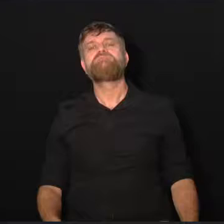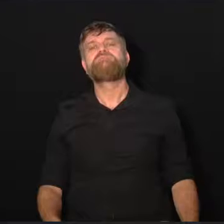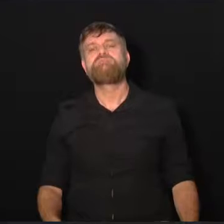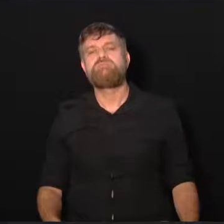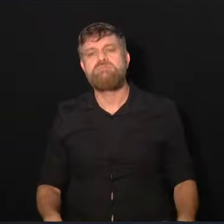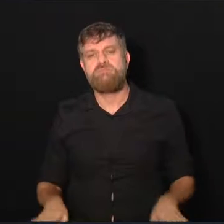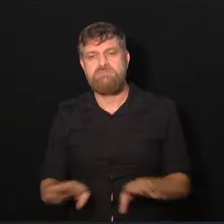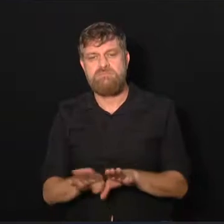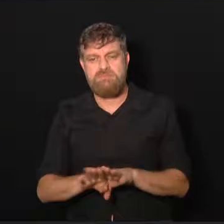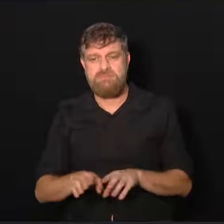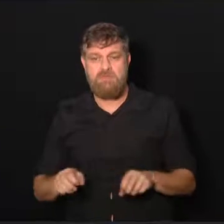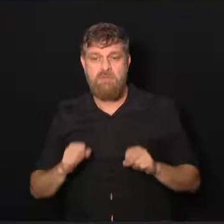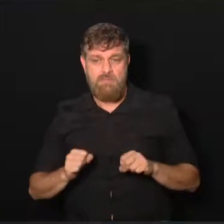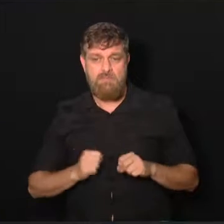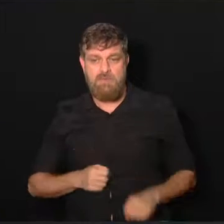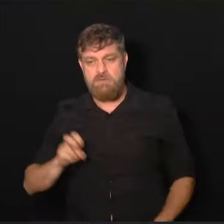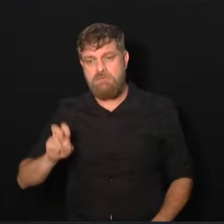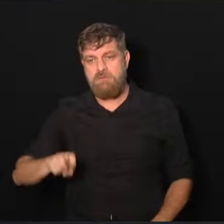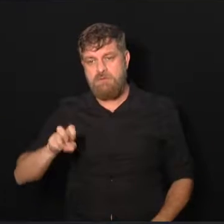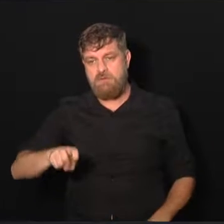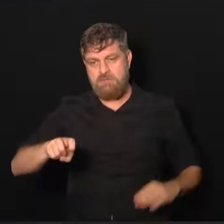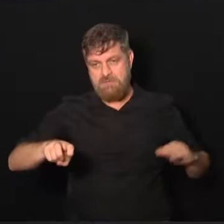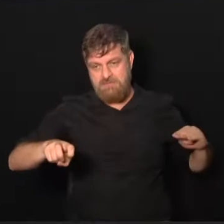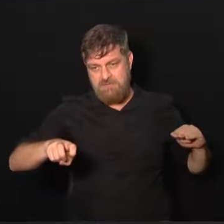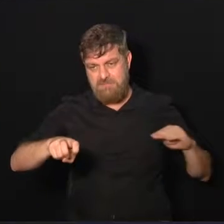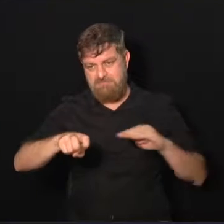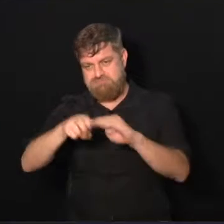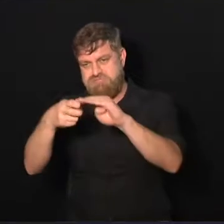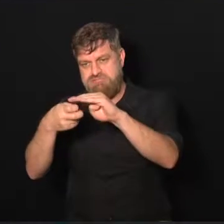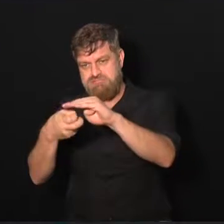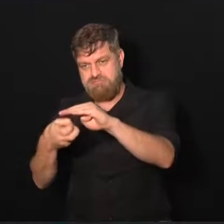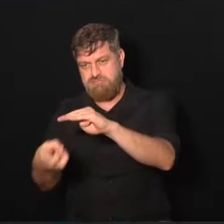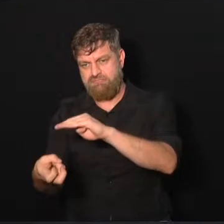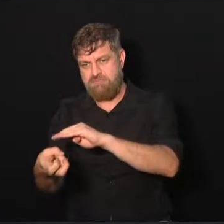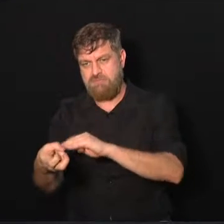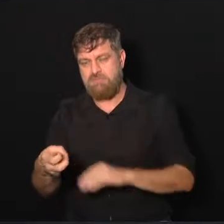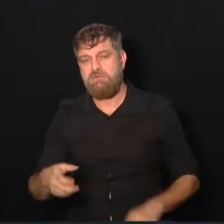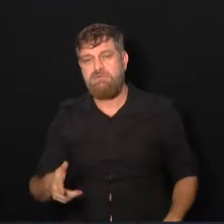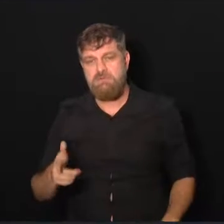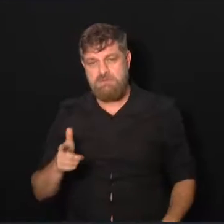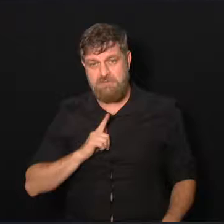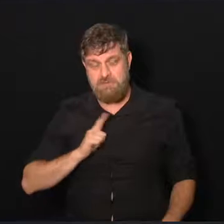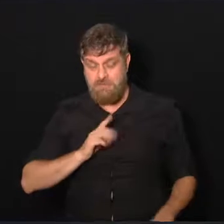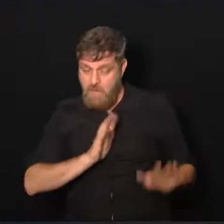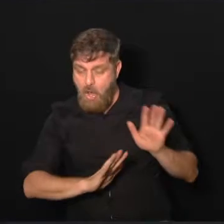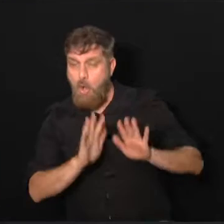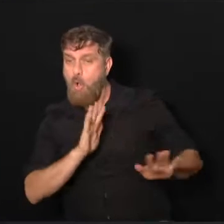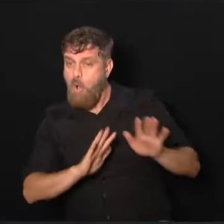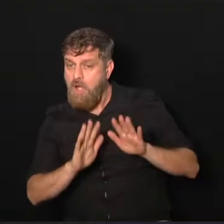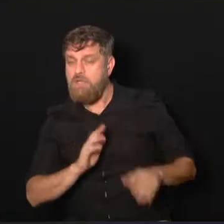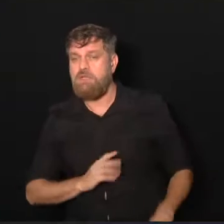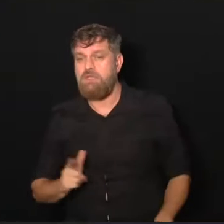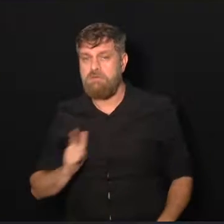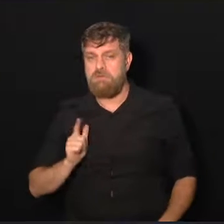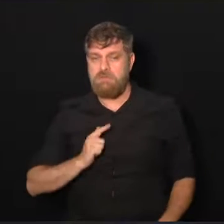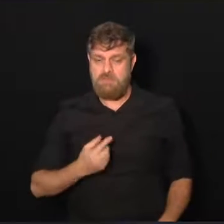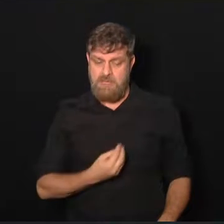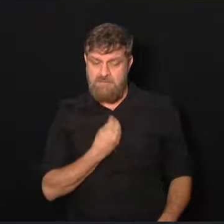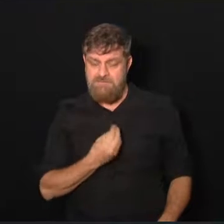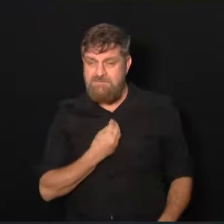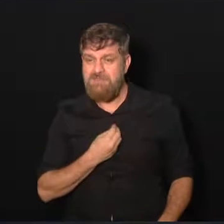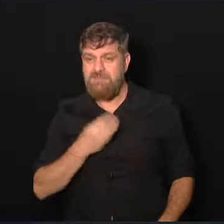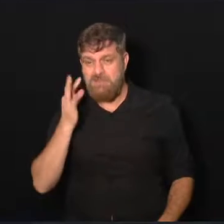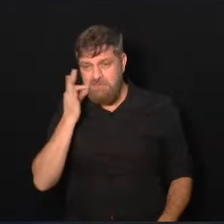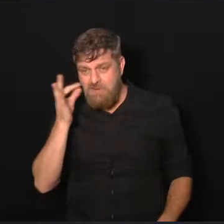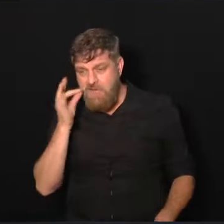sendo exposta a ser atropelado, entendeu, por algum carro. Então a pessoa tem que ter esse cuidado também de preservar o seu animal dentro de sua